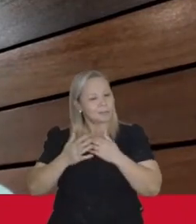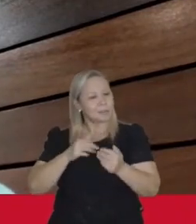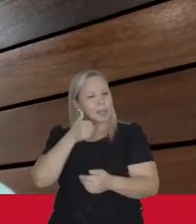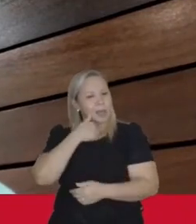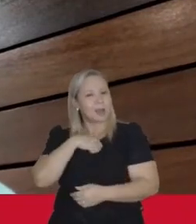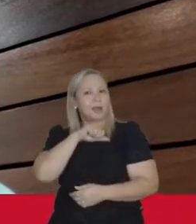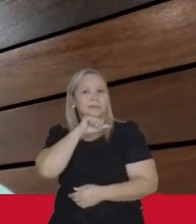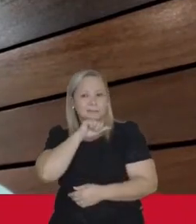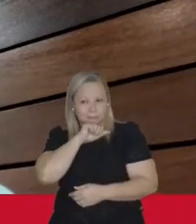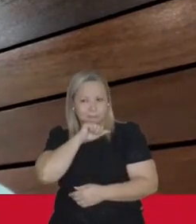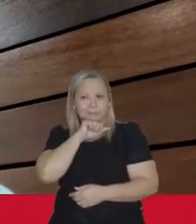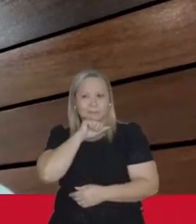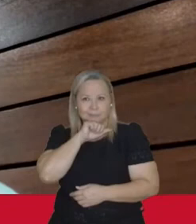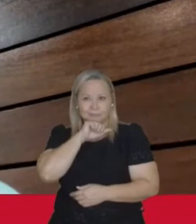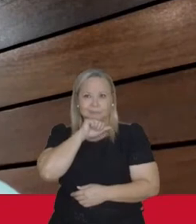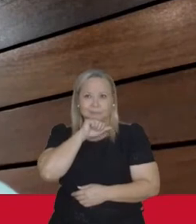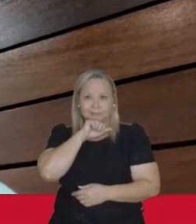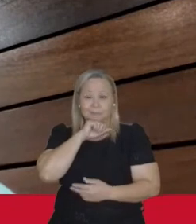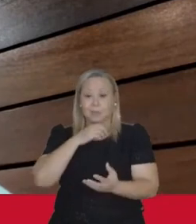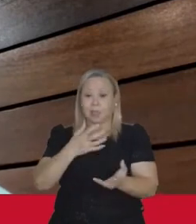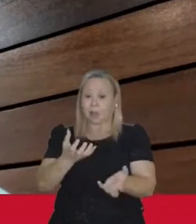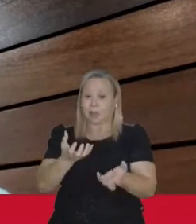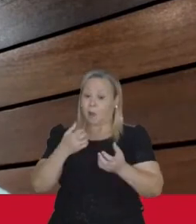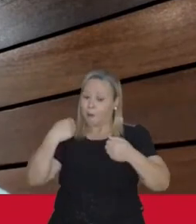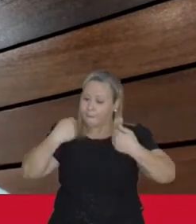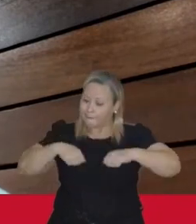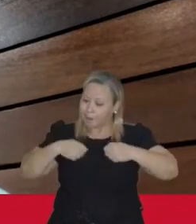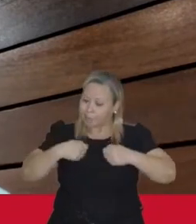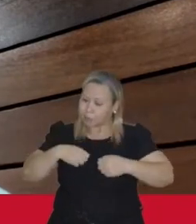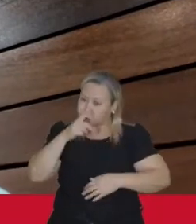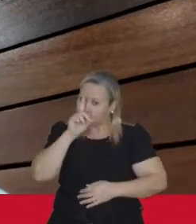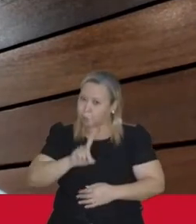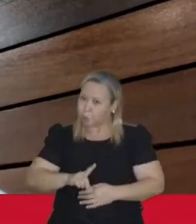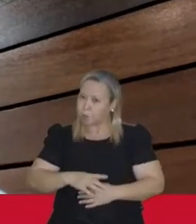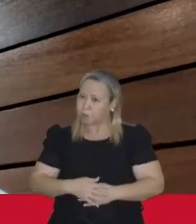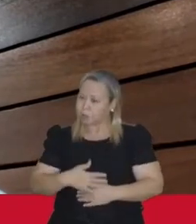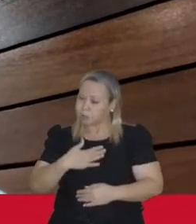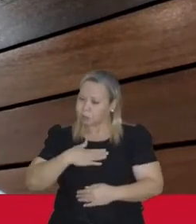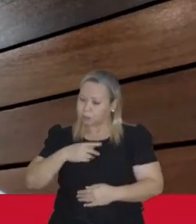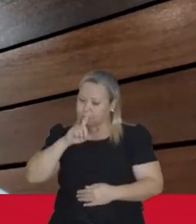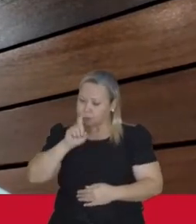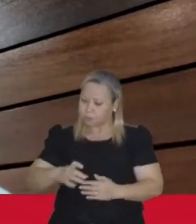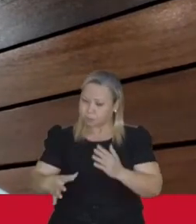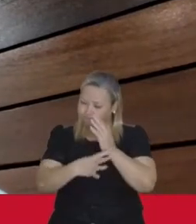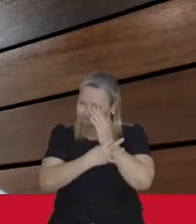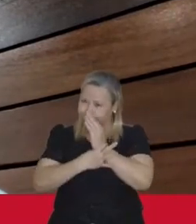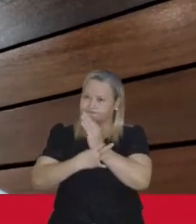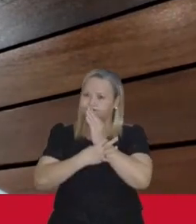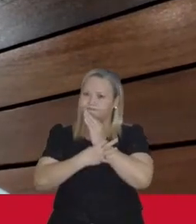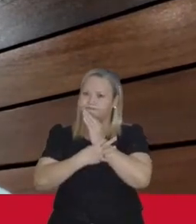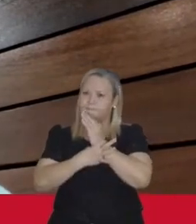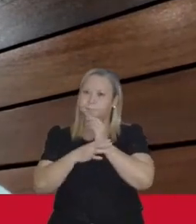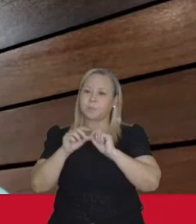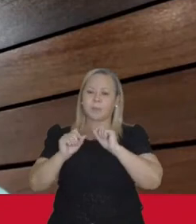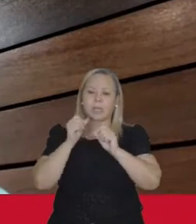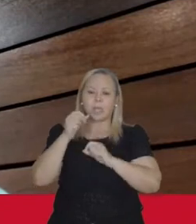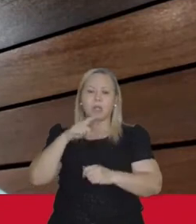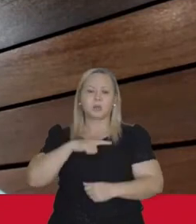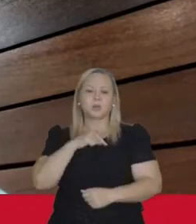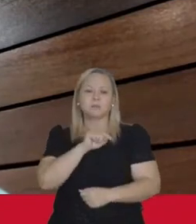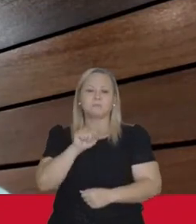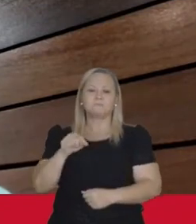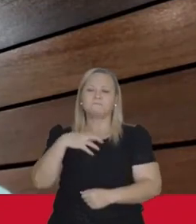maternagem e eu preciso que os meus direitos sejam assegurados para que eu tenha